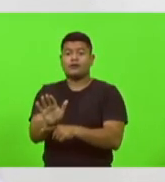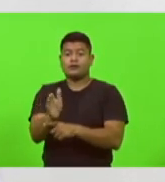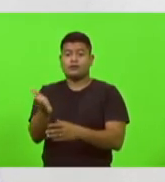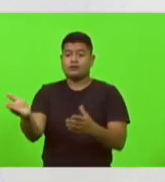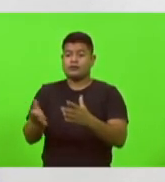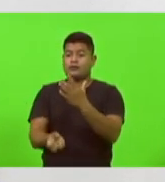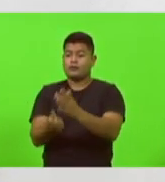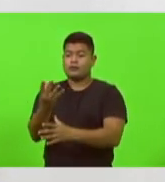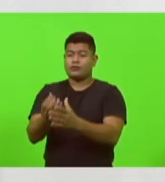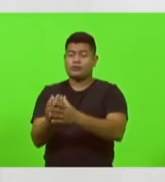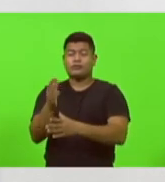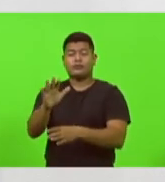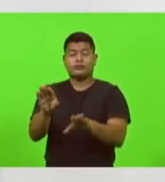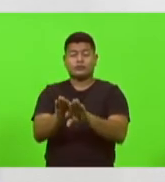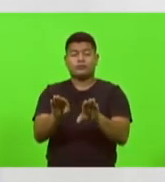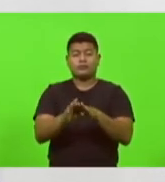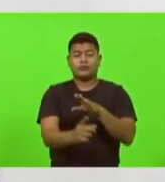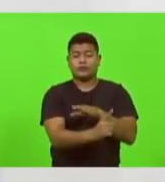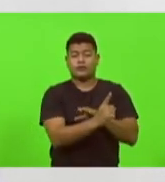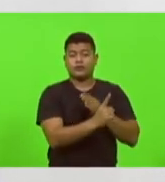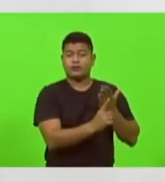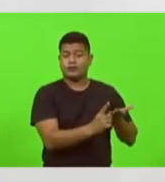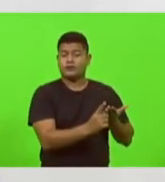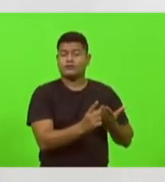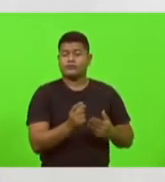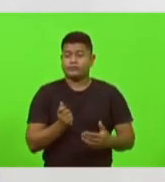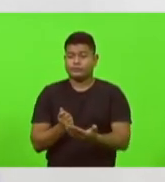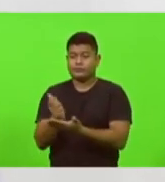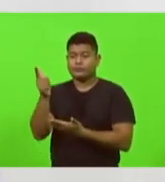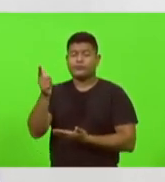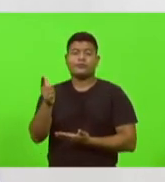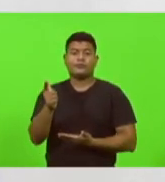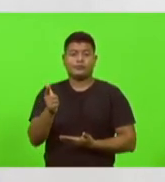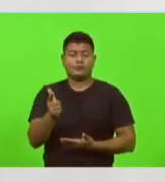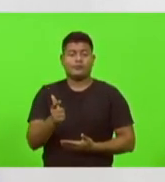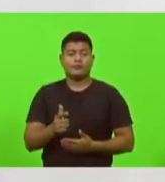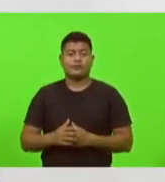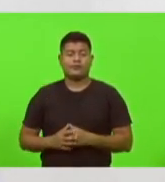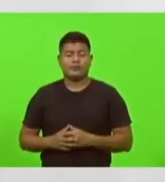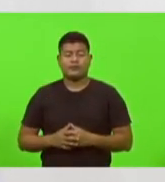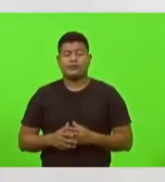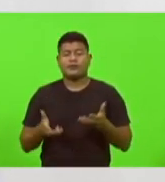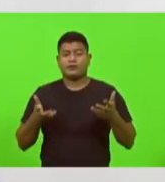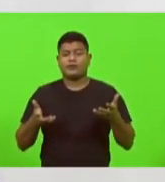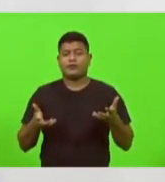próprio consumidor. Então, quero aqui,